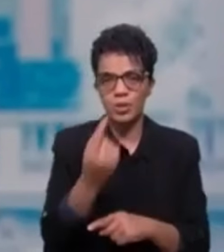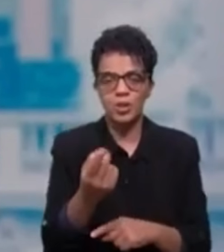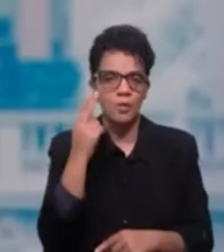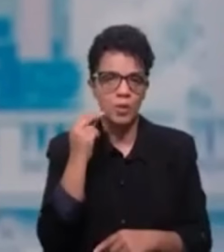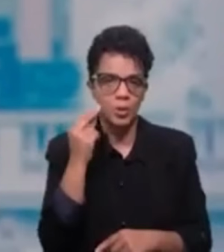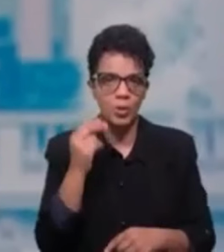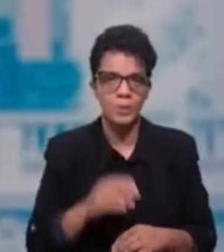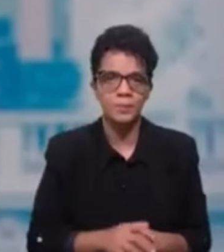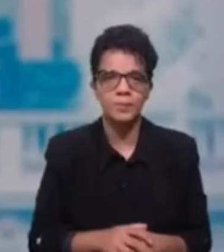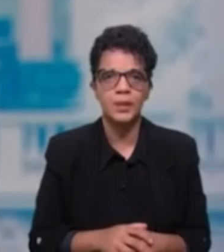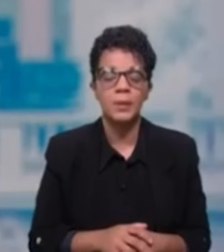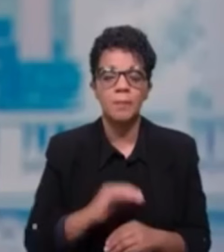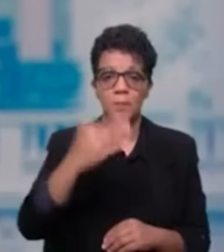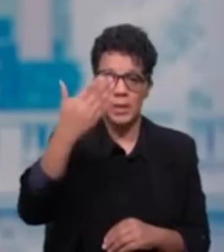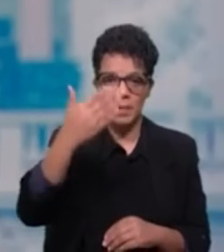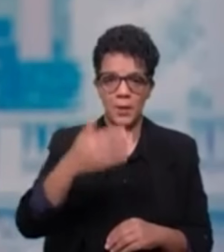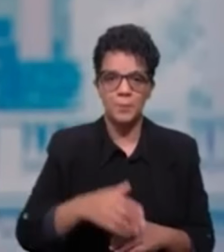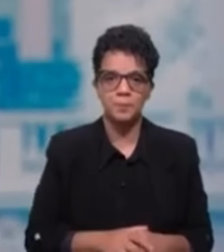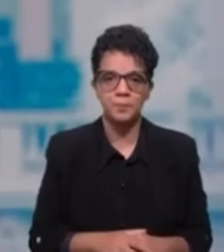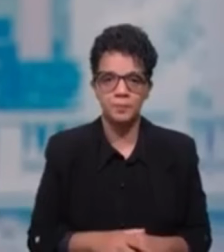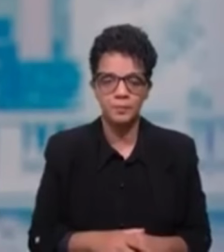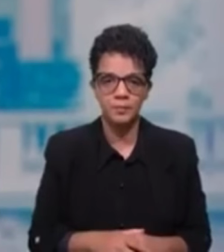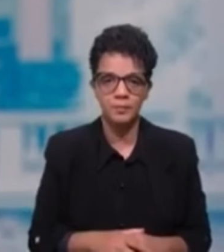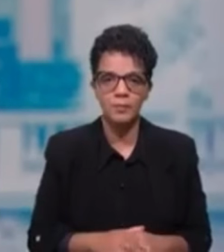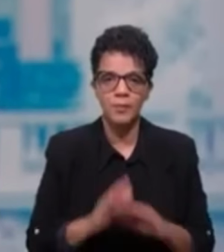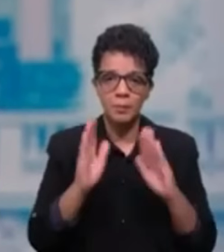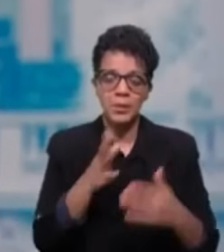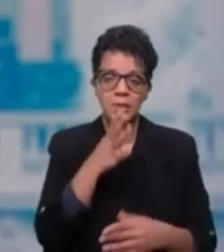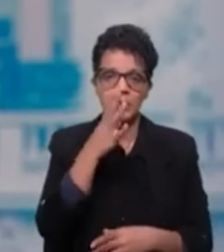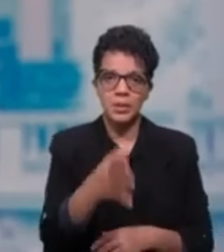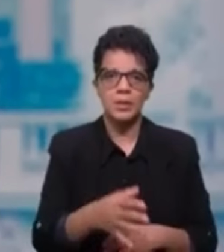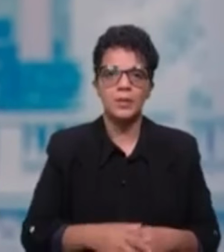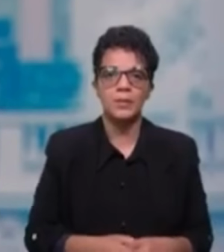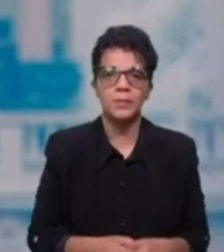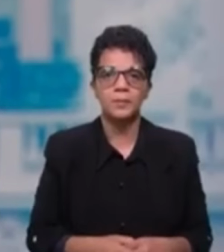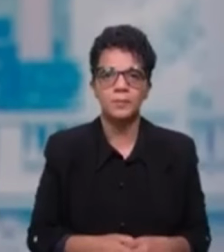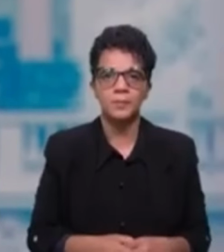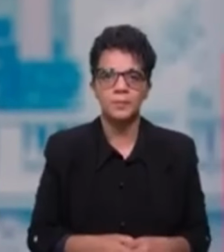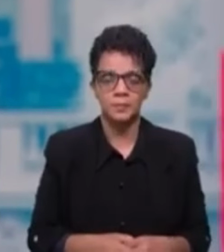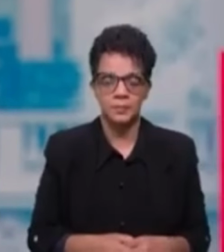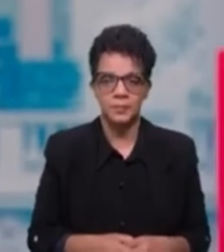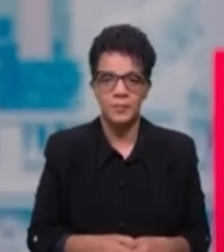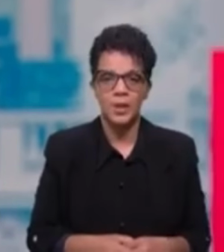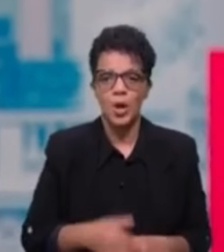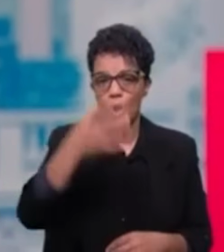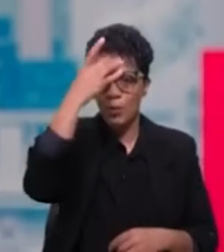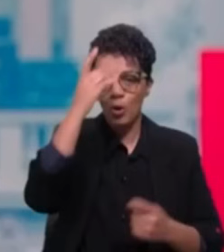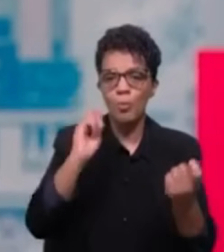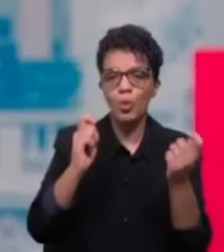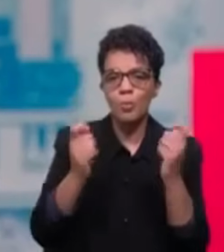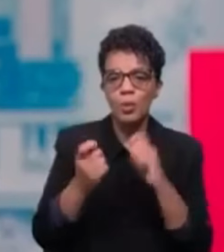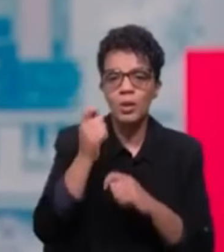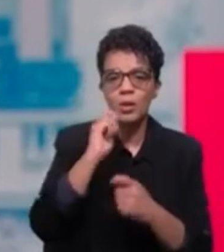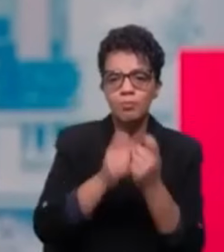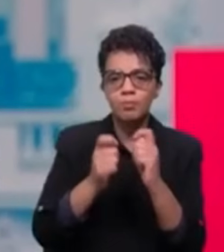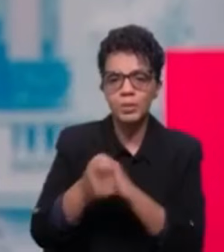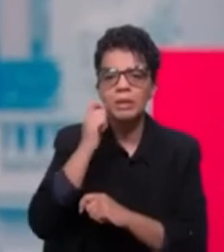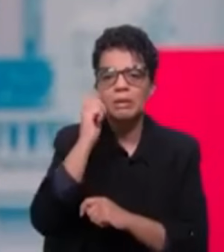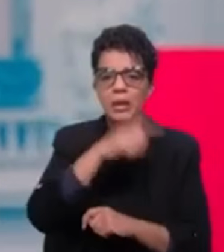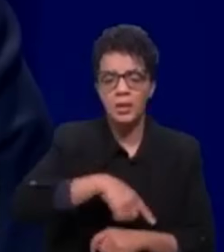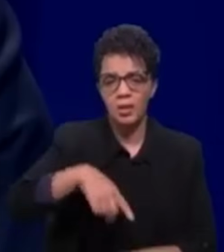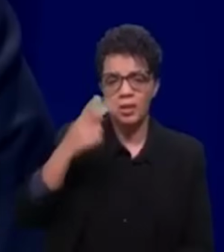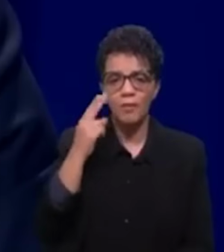vento primeir em primeiro lugar é preciso dizer o seguinte quem muda muitas vezes de opinião é o Dr Ventura o Dr André